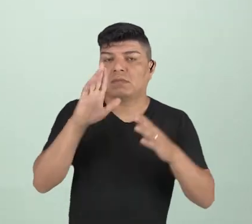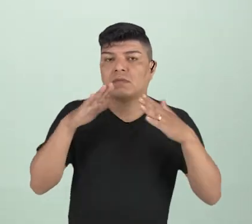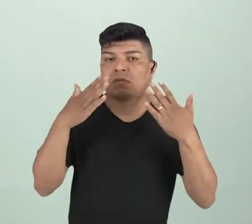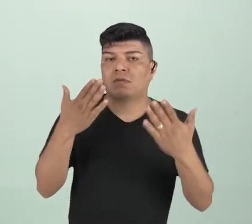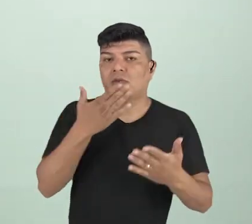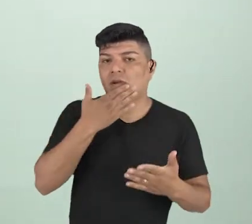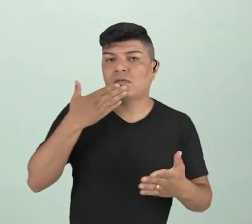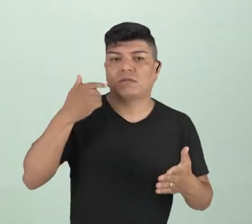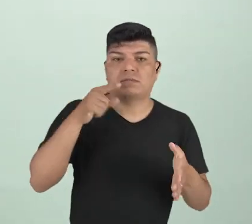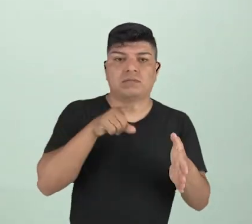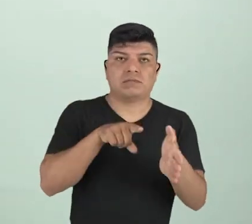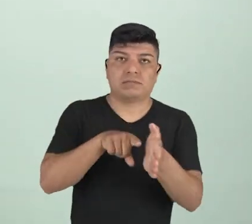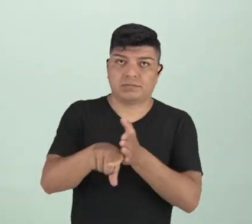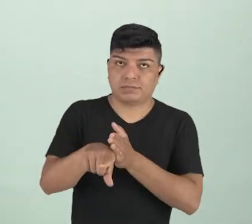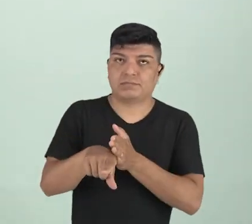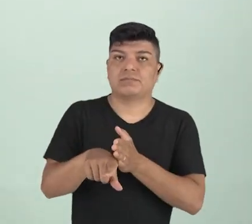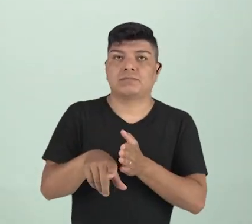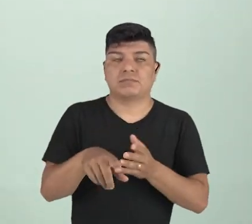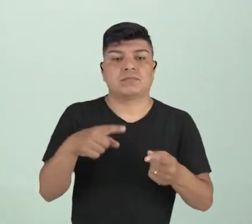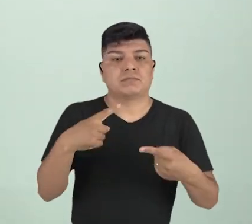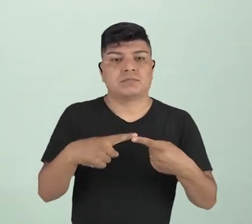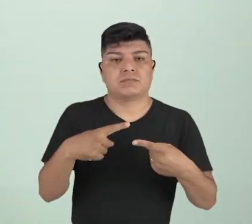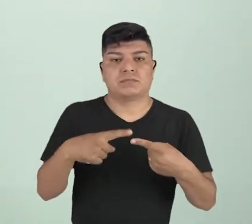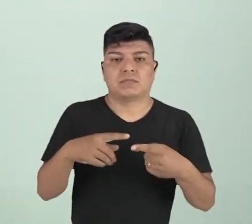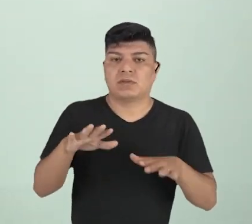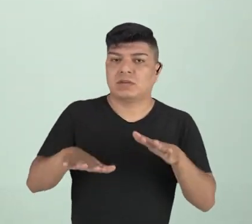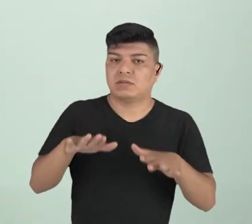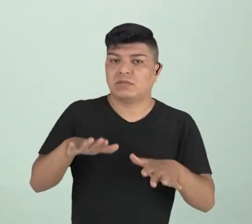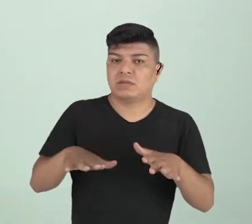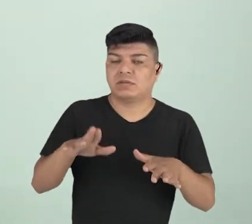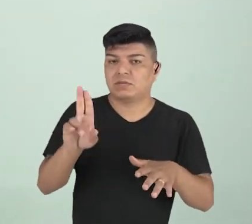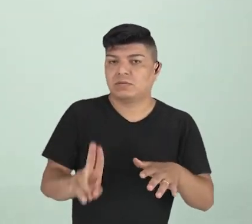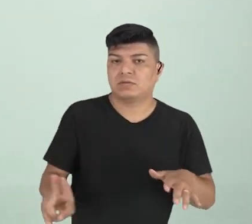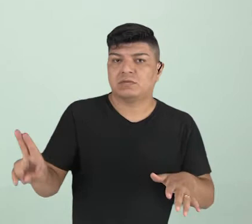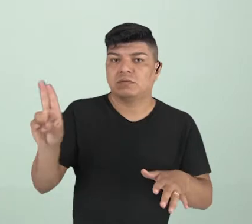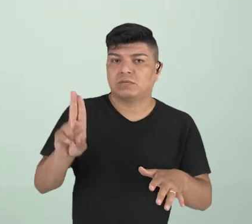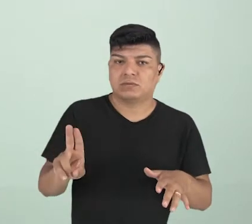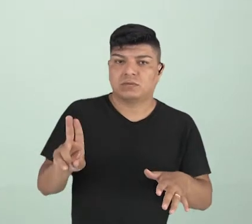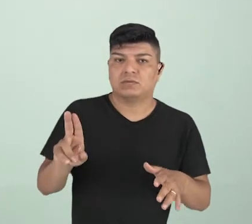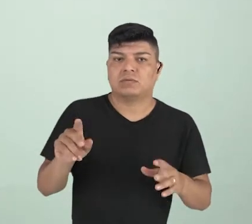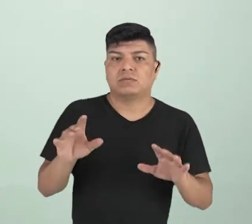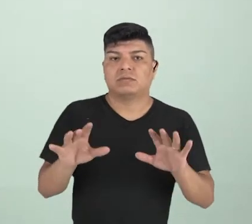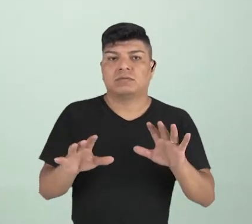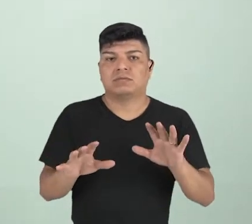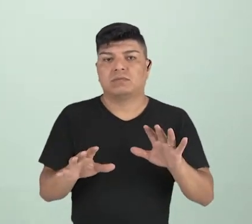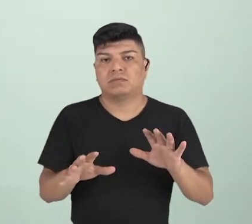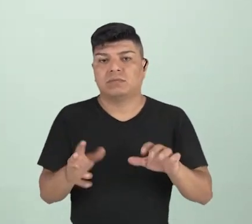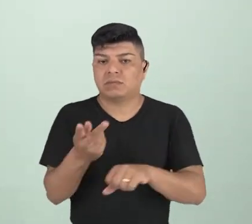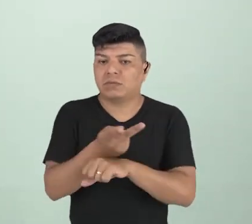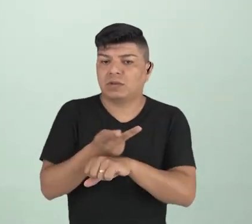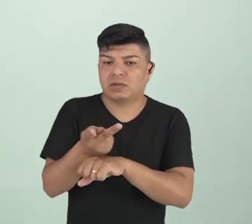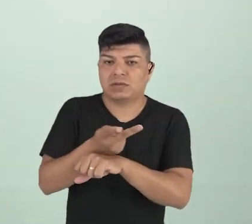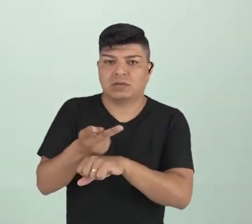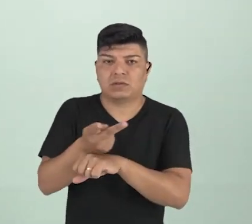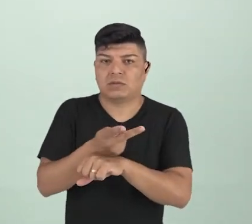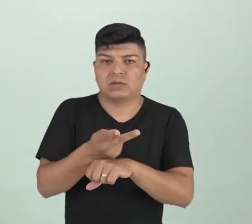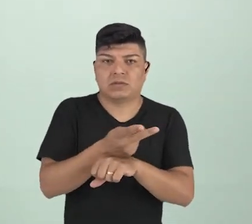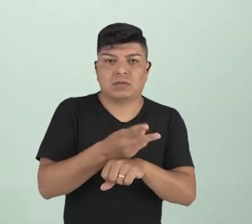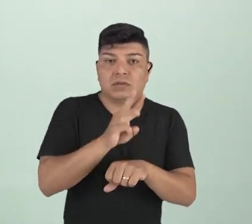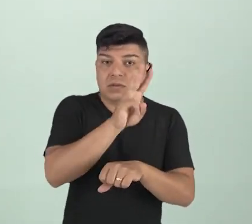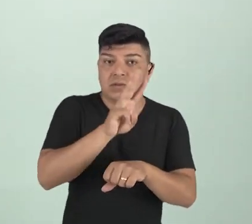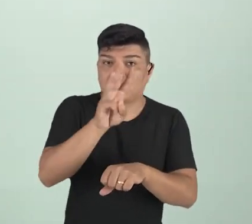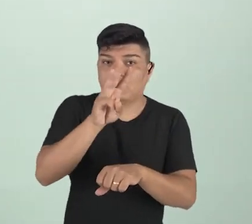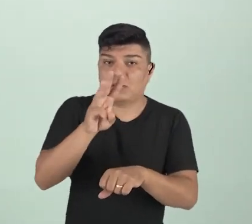melhor pergunta para colocar ali. Porque as ferramentas que fazem busca, elas vasculham a web em